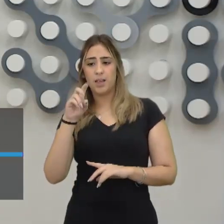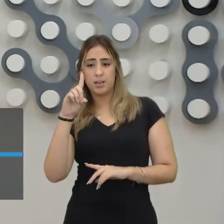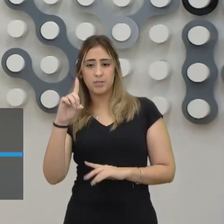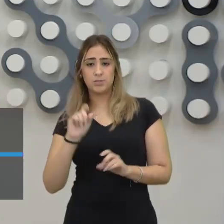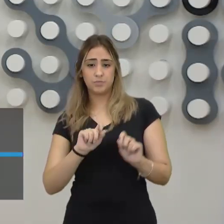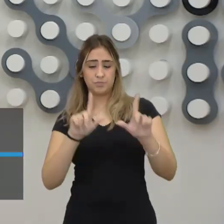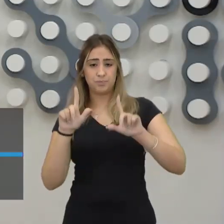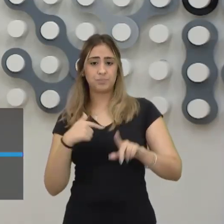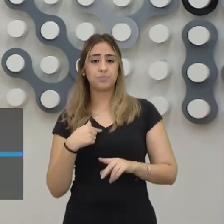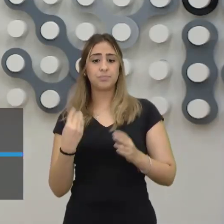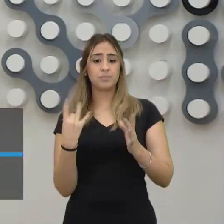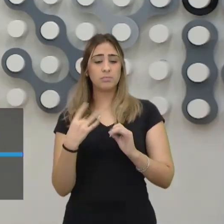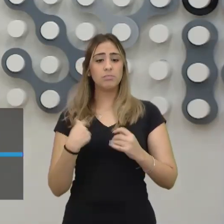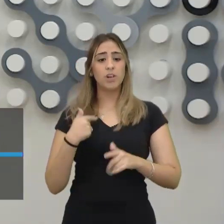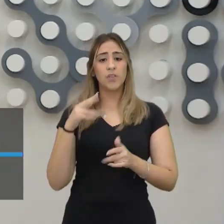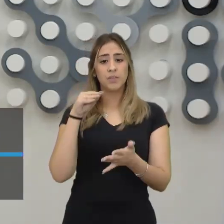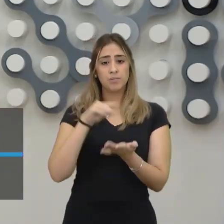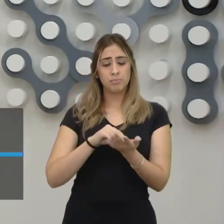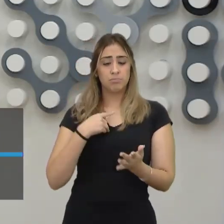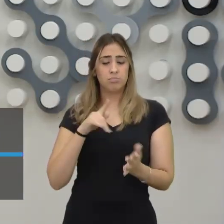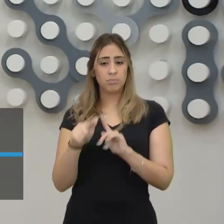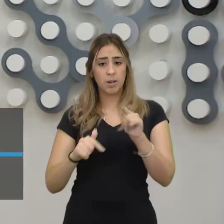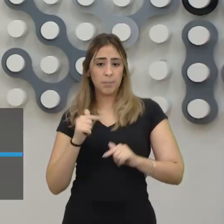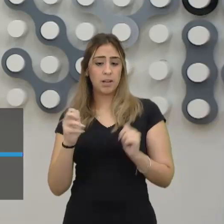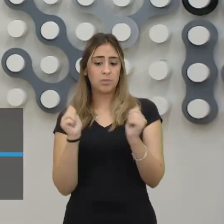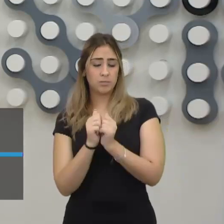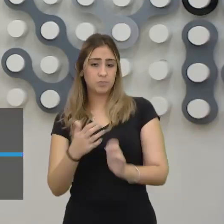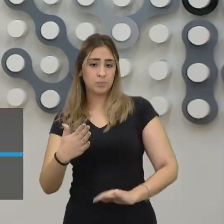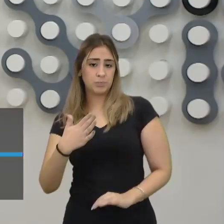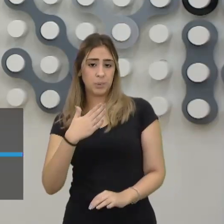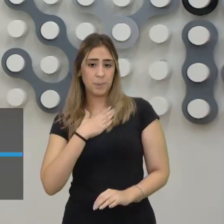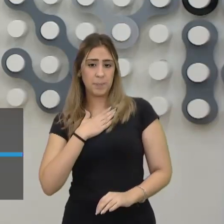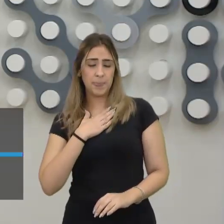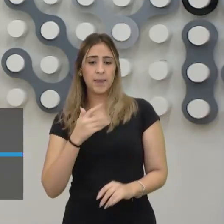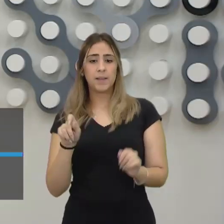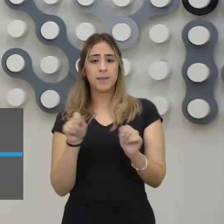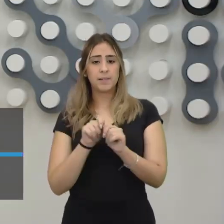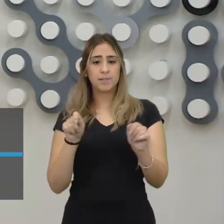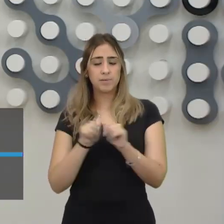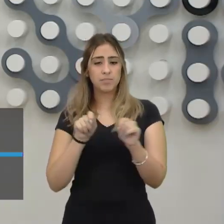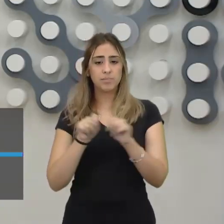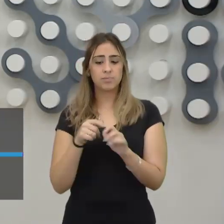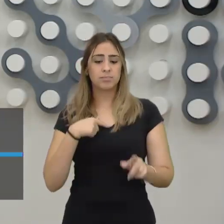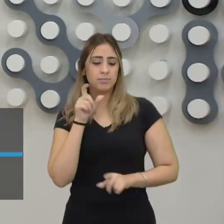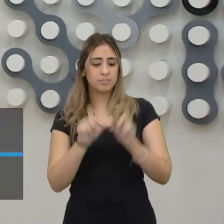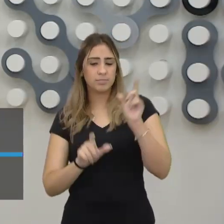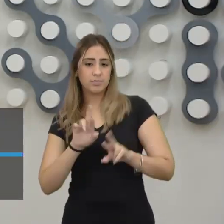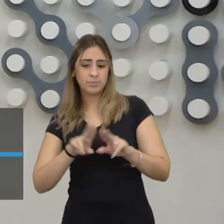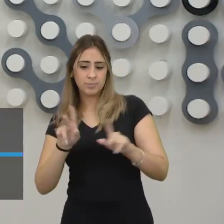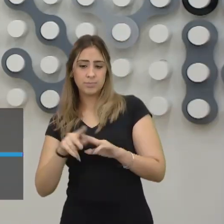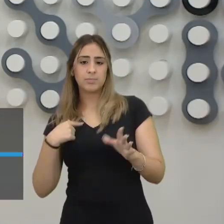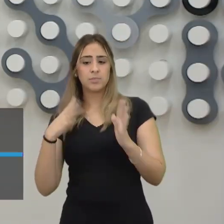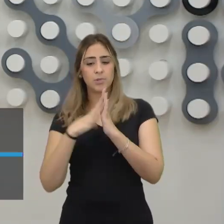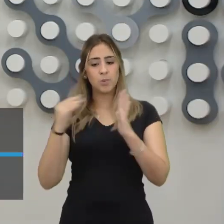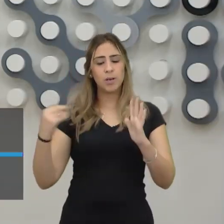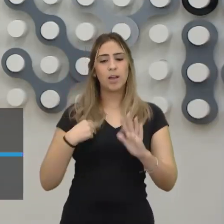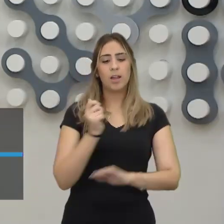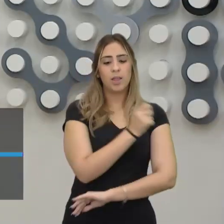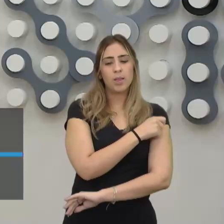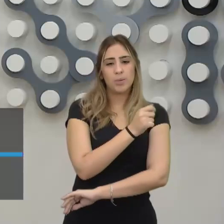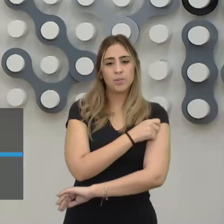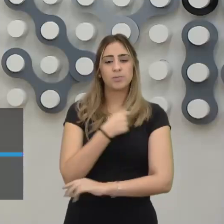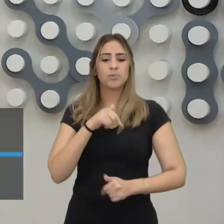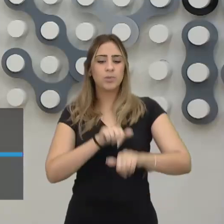Tanto é verdade que para trabalhar aqui comigo e fazer um cosplay de aluno, se divertir, aprender,